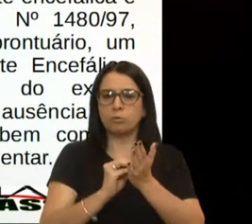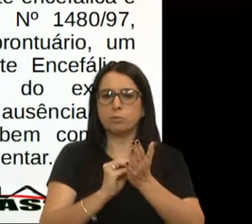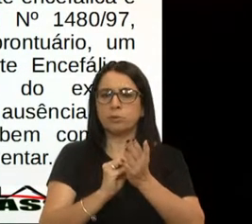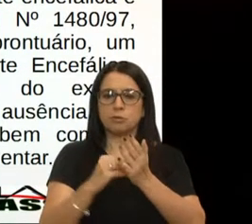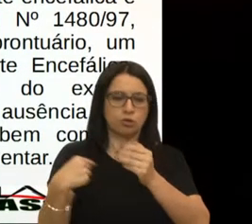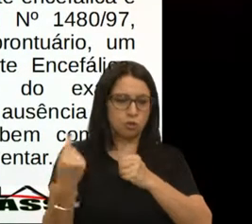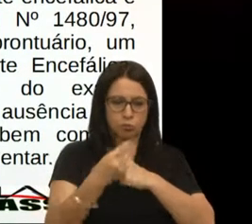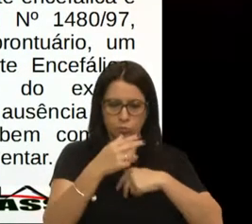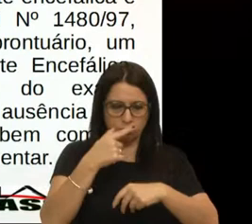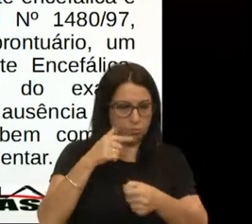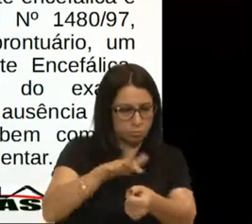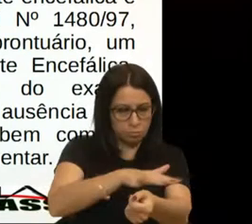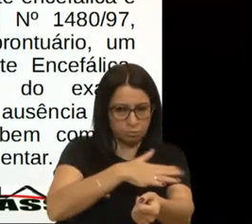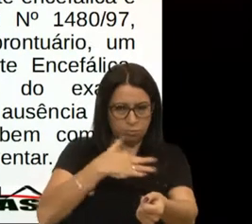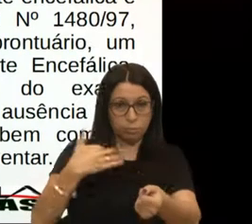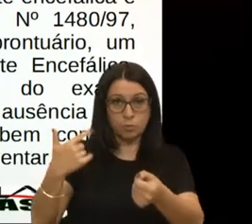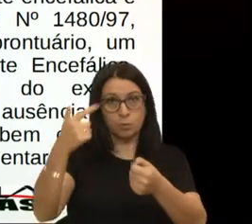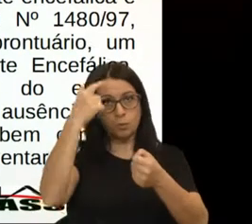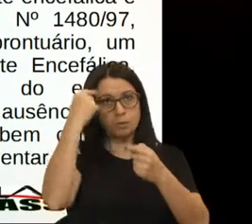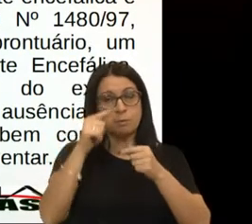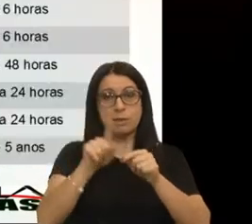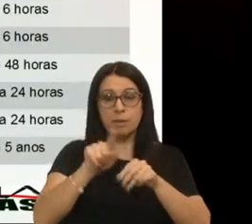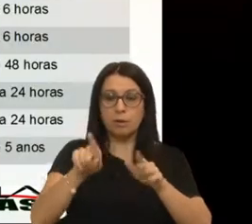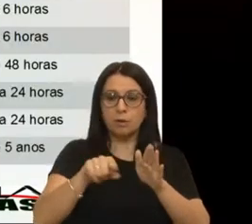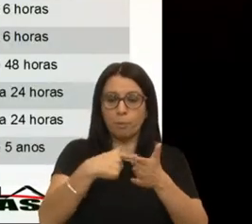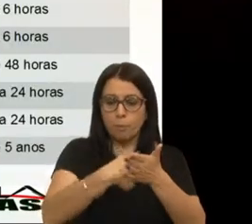bem como o relatório do exame complementar.